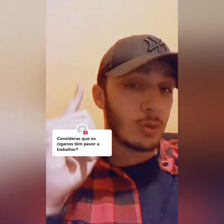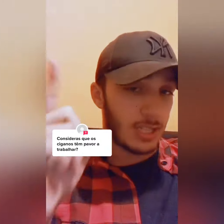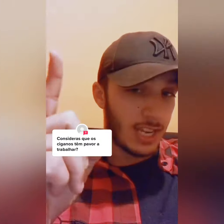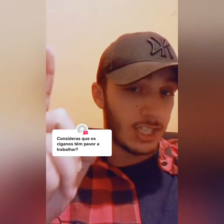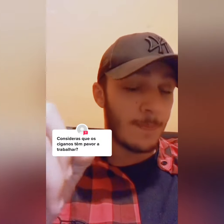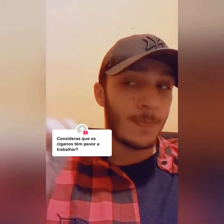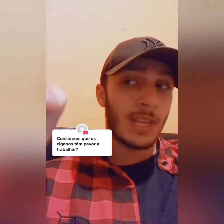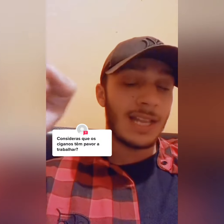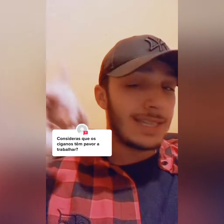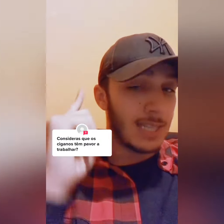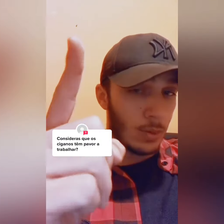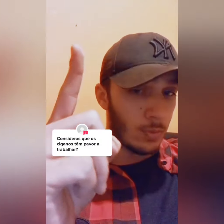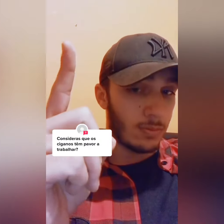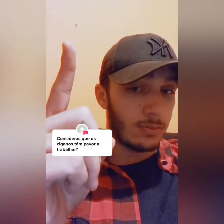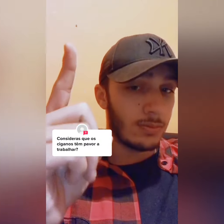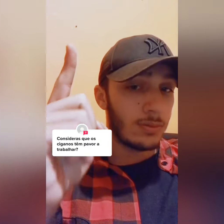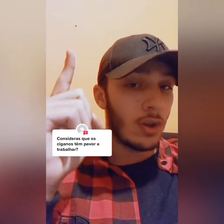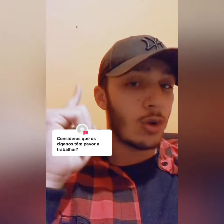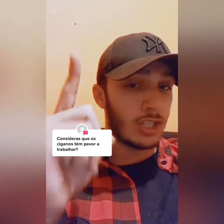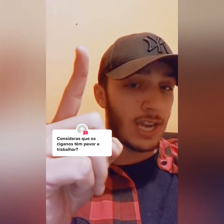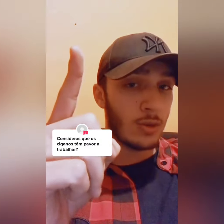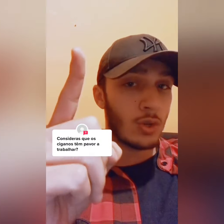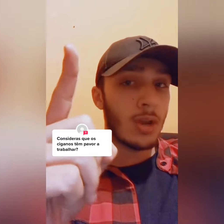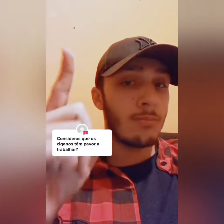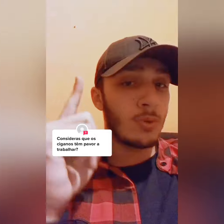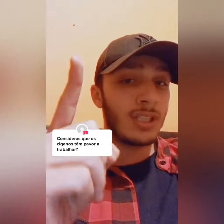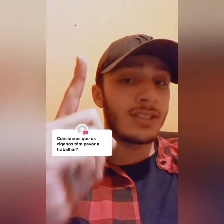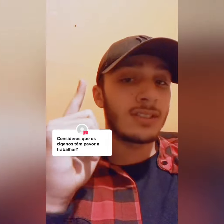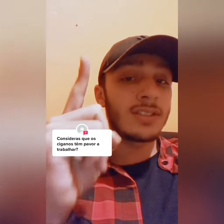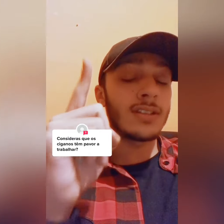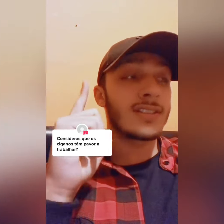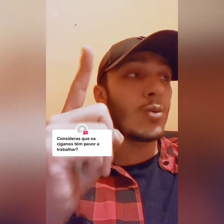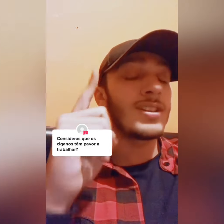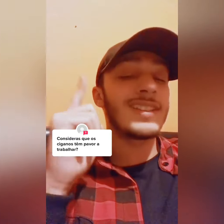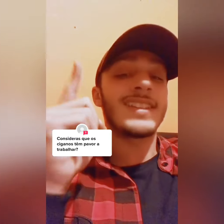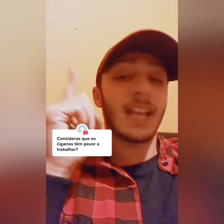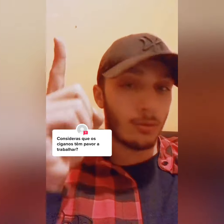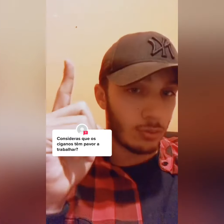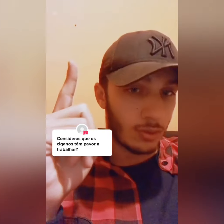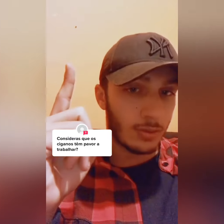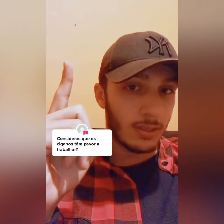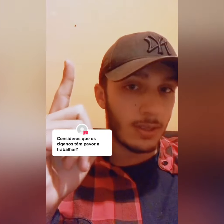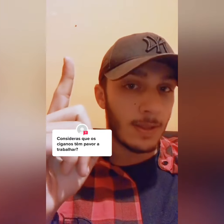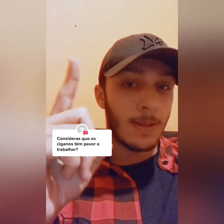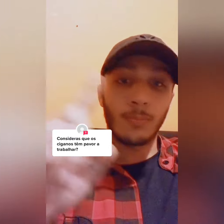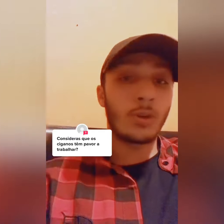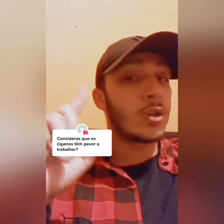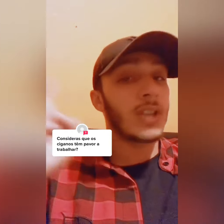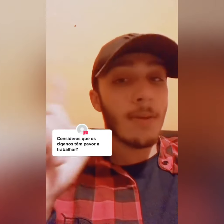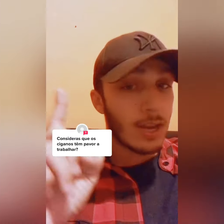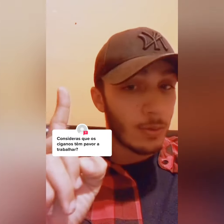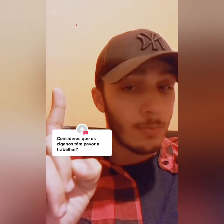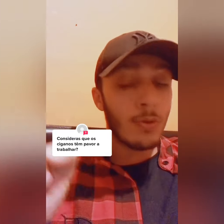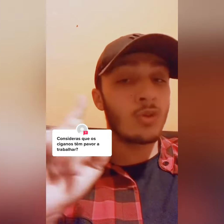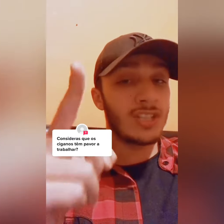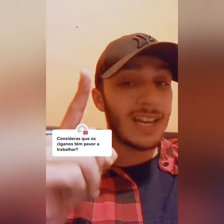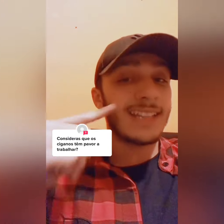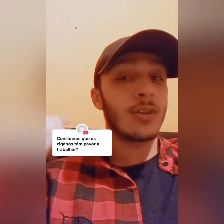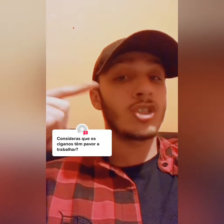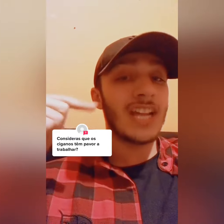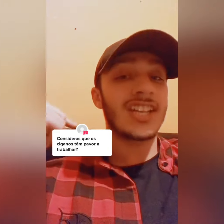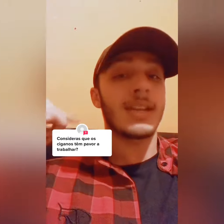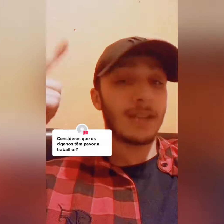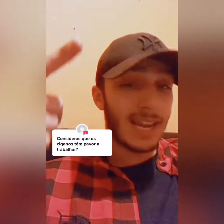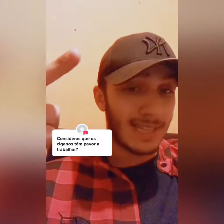seguranças sociais dão aos ciganos porque são necessitados porque um trabalhão